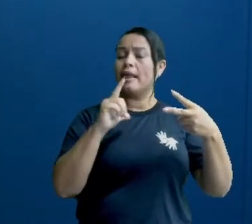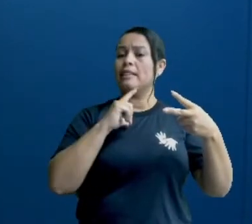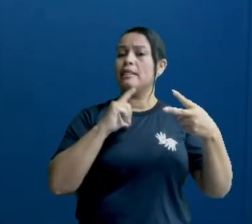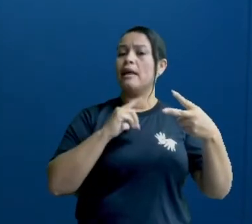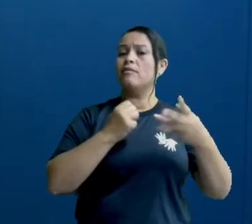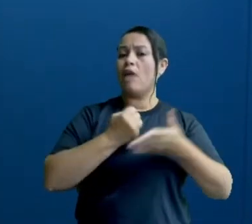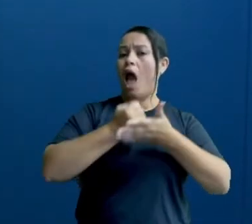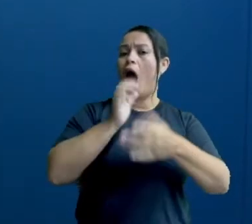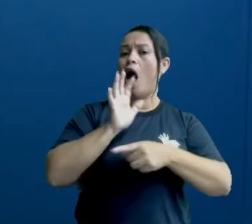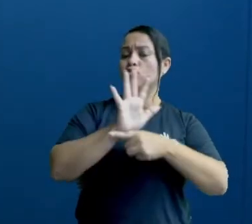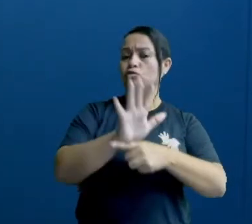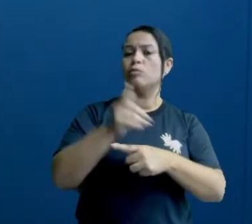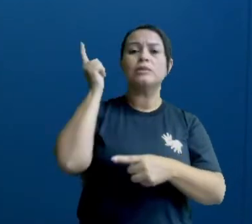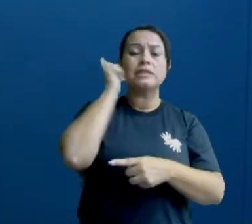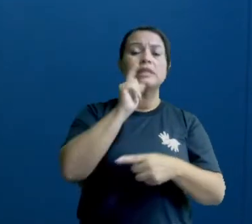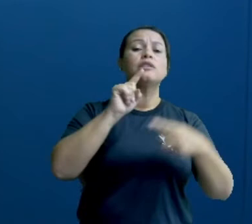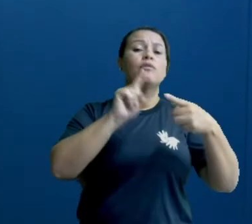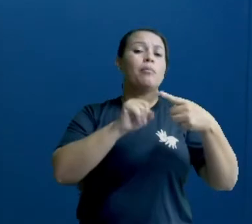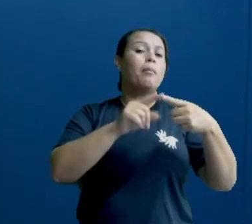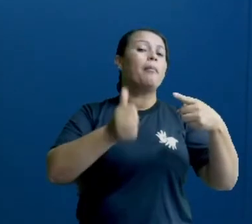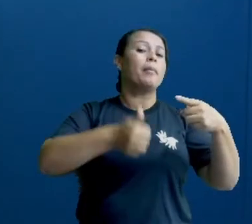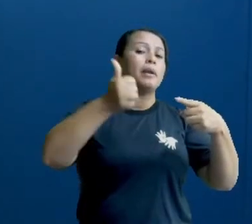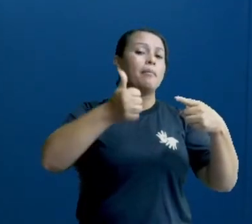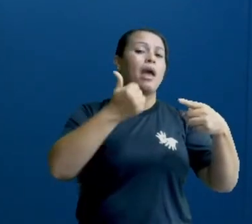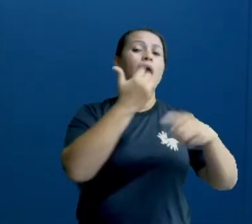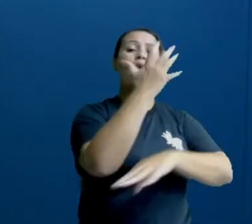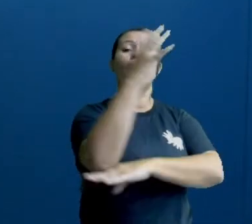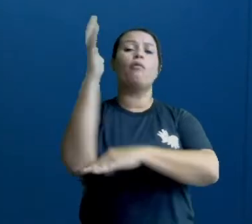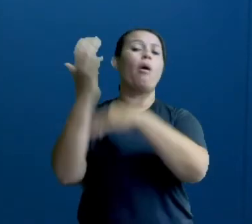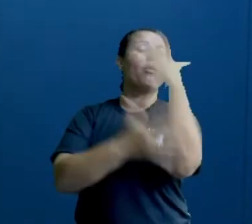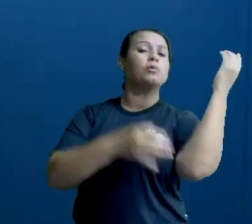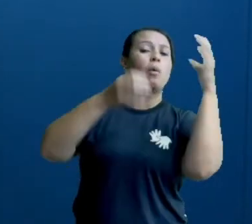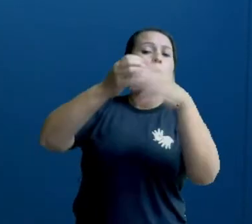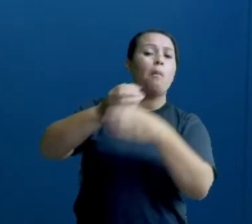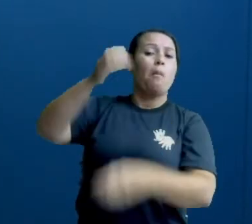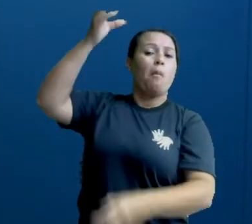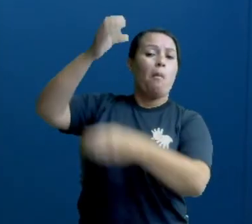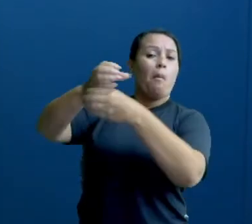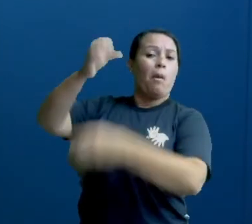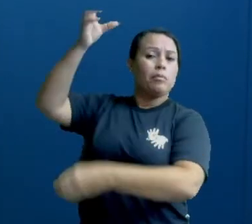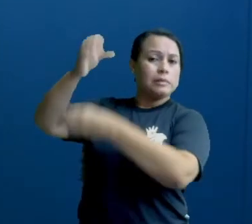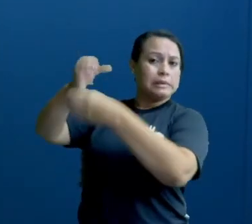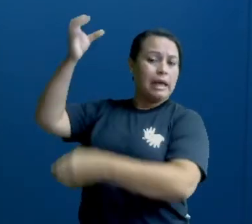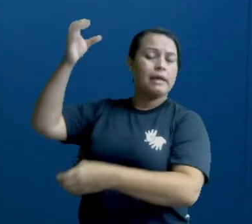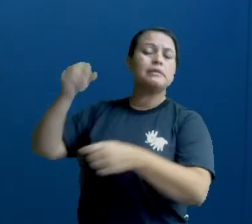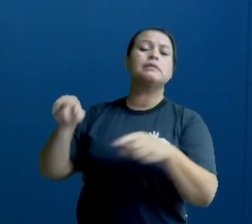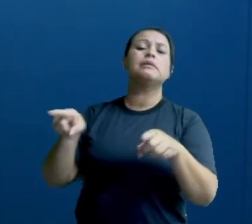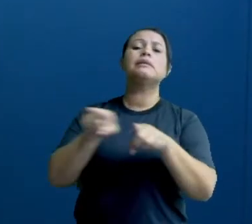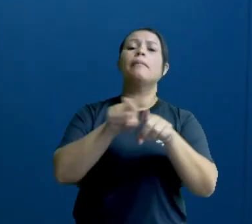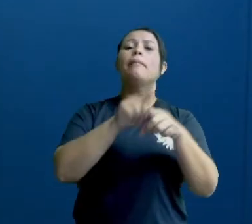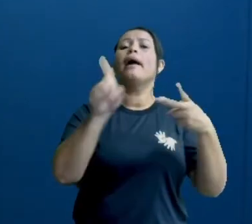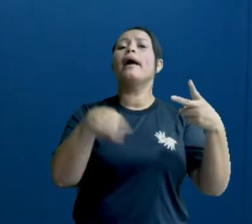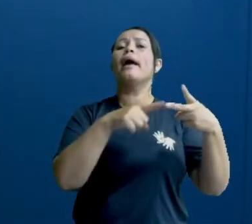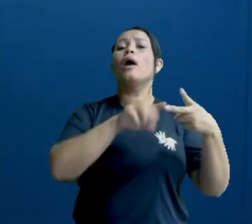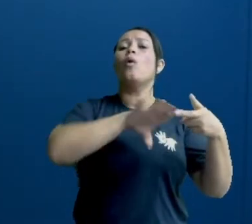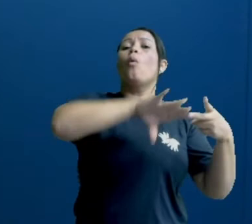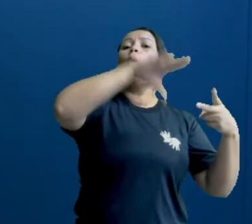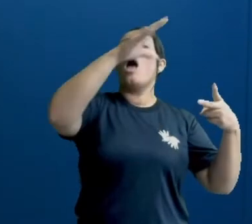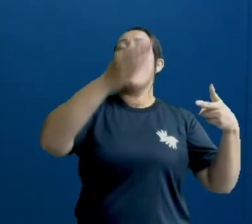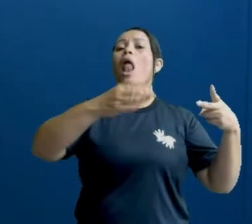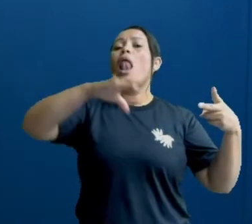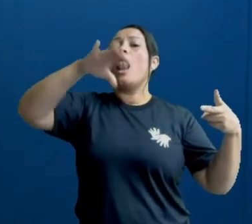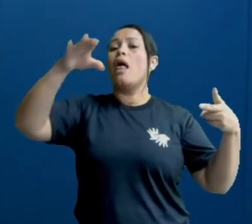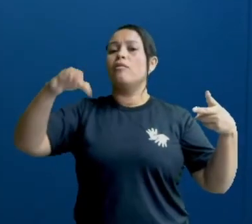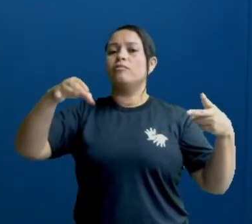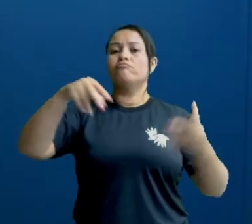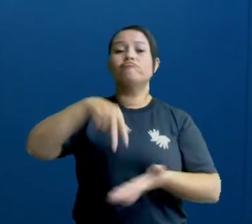Tabocas, né, para que a gente pudesse vencer, foram a vegetação devido aos tabocais e o relevo do